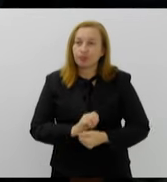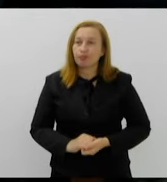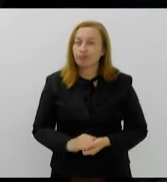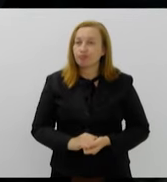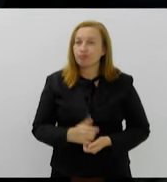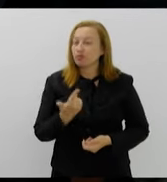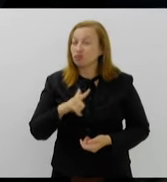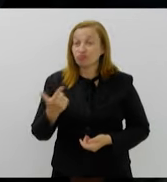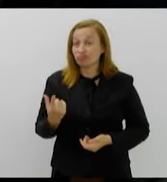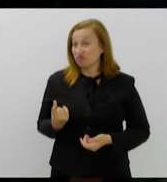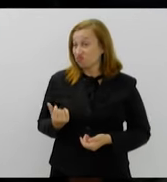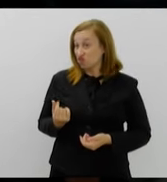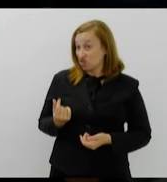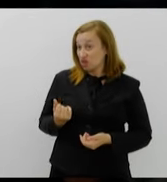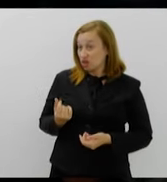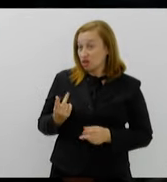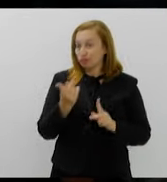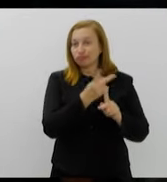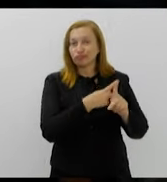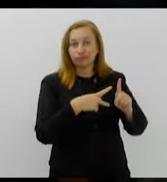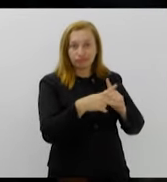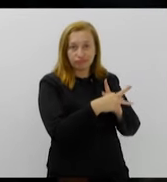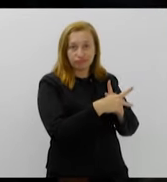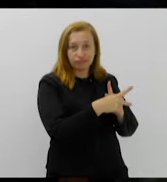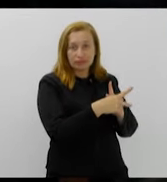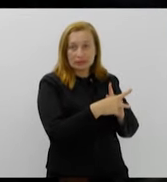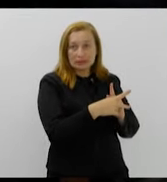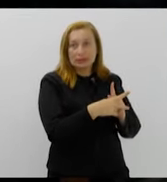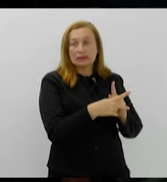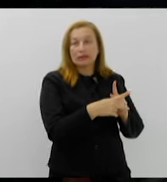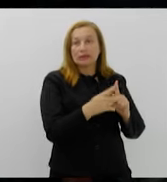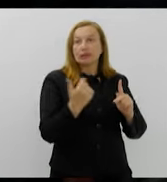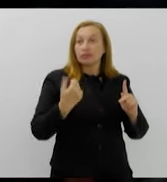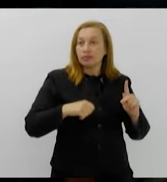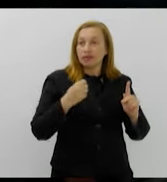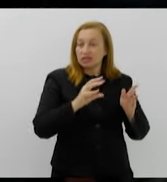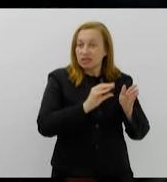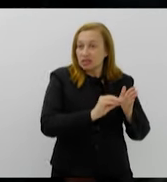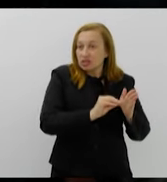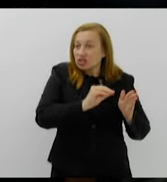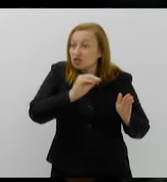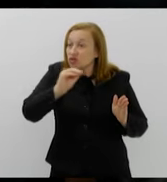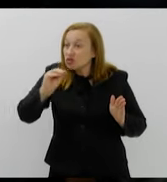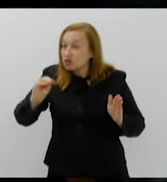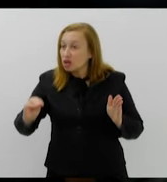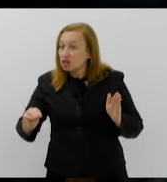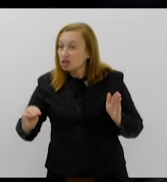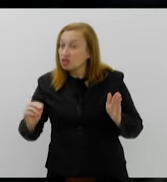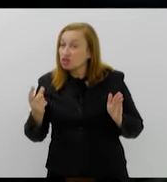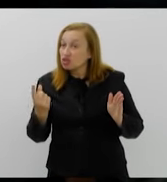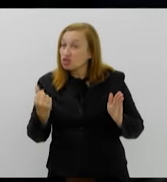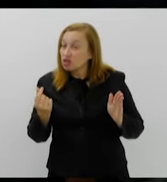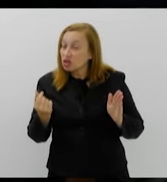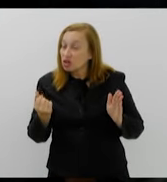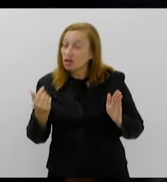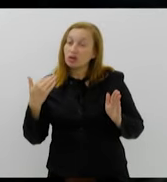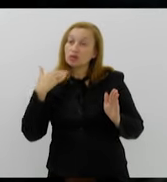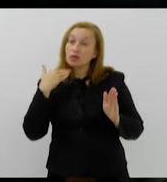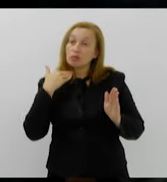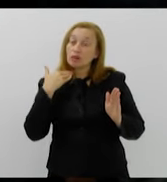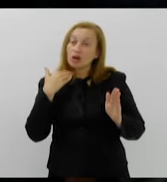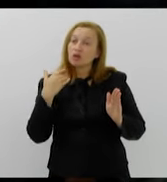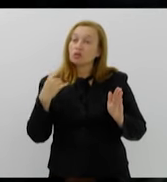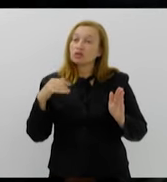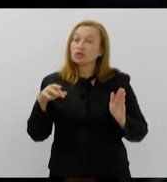tiver dinheiro no rio previdência ele tem que alocar recursos do Tesouro aí pode desequilibrar